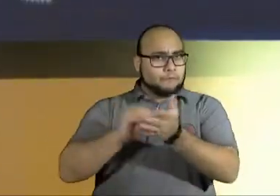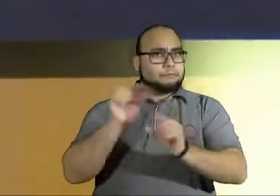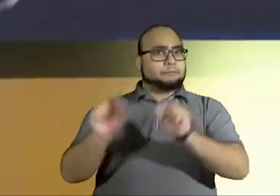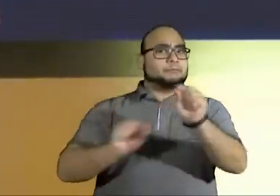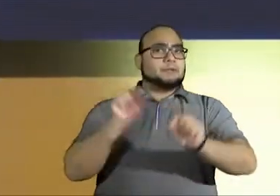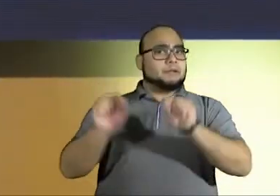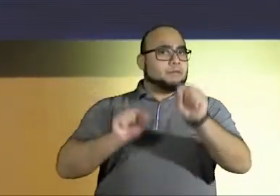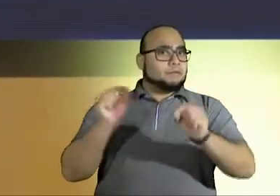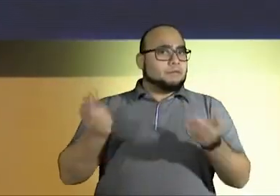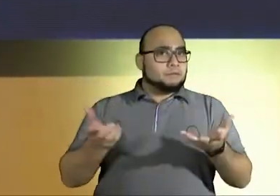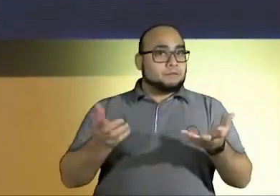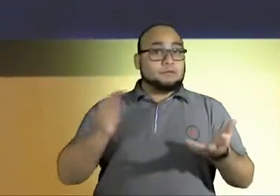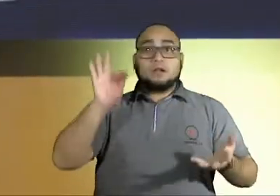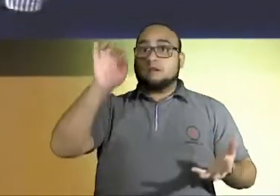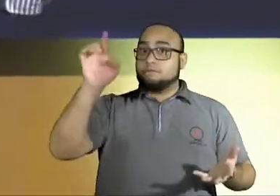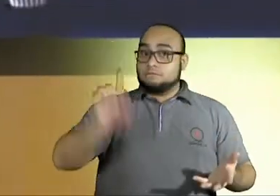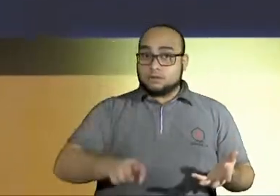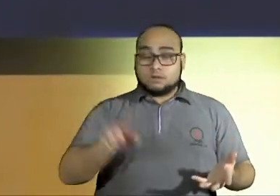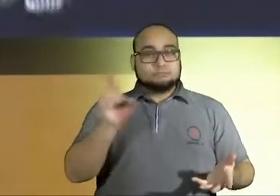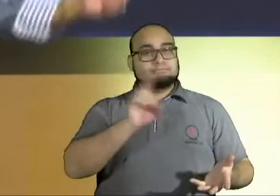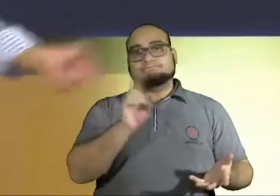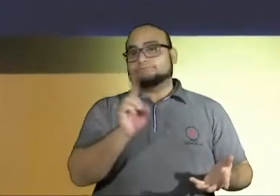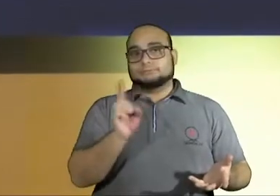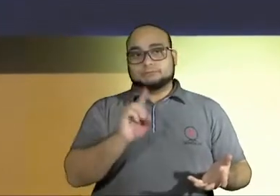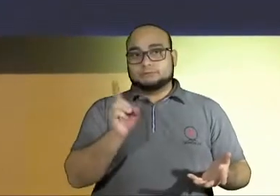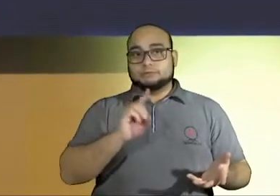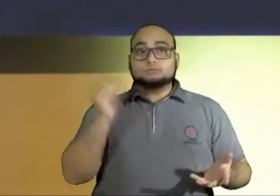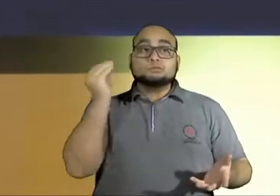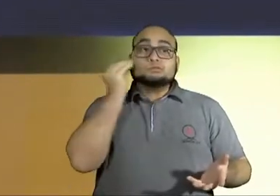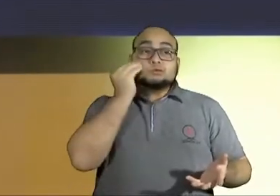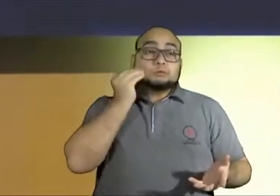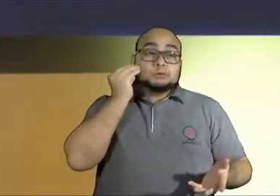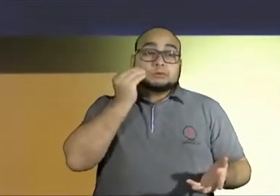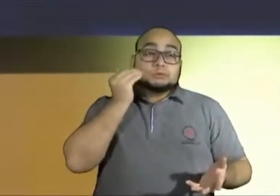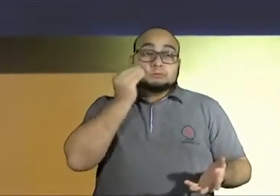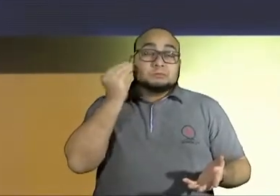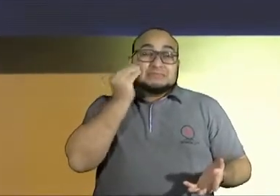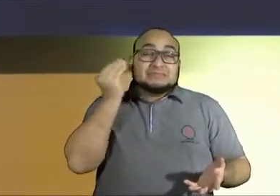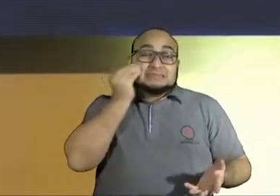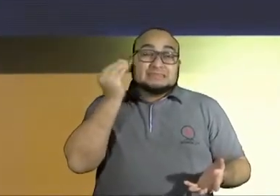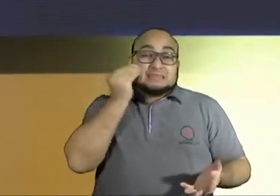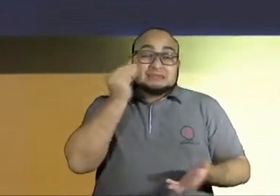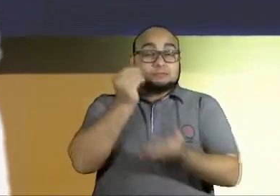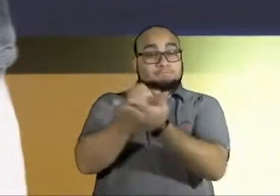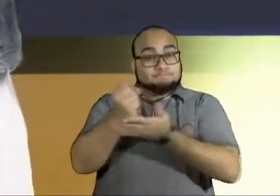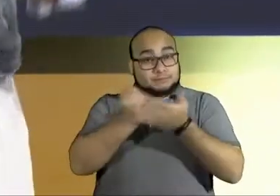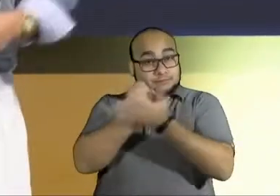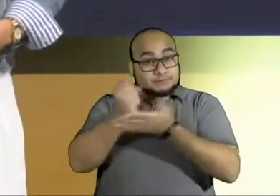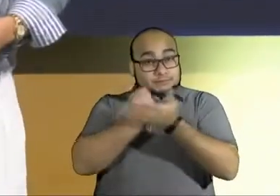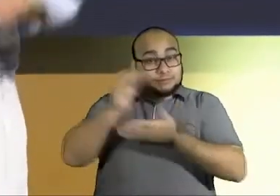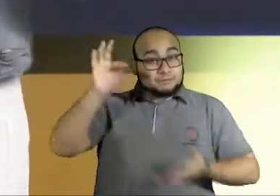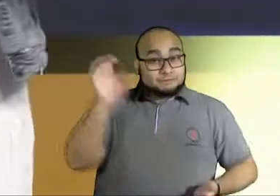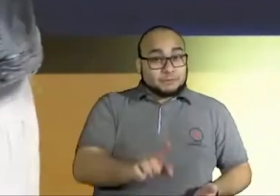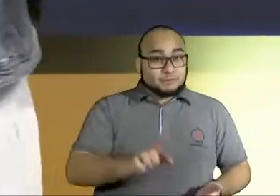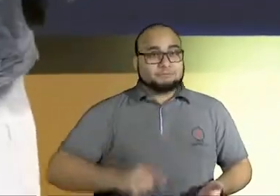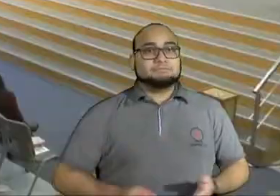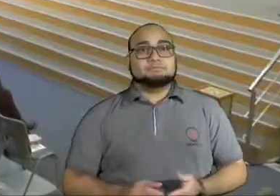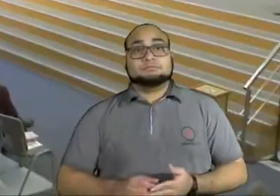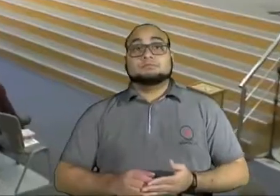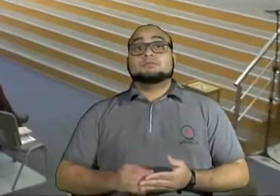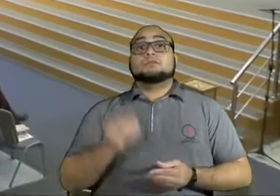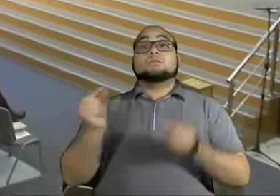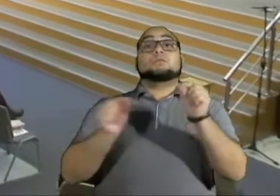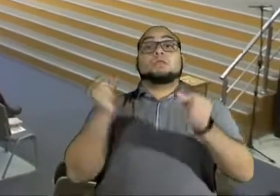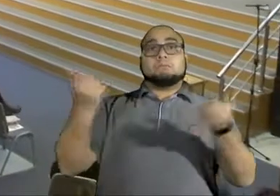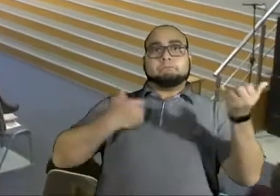está faltando é expectativa na palavra para que haja realidade de fé. A Bíblia diz que a fé vem pelo ouvir e o ouvir da